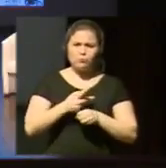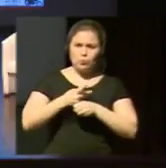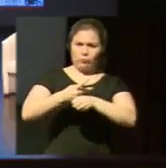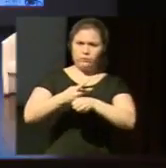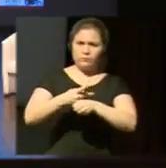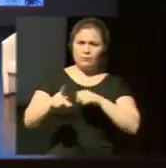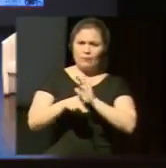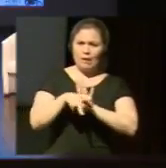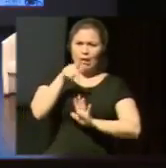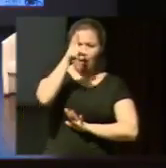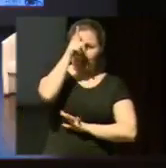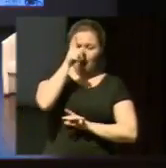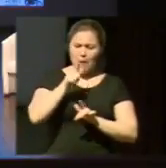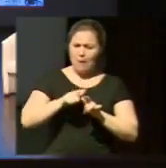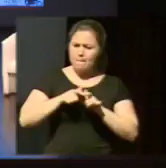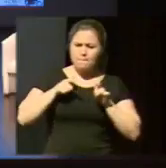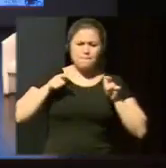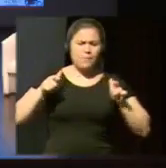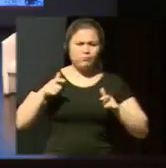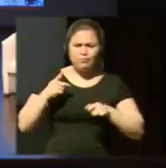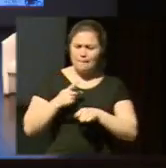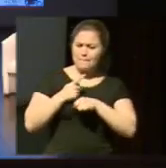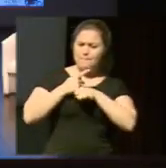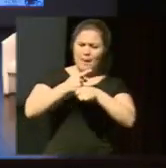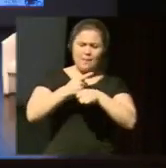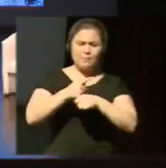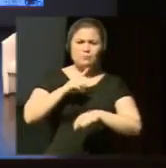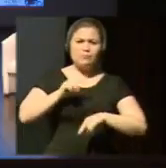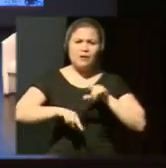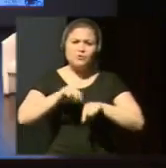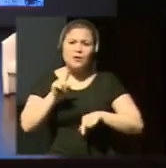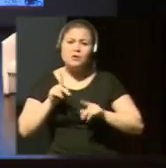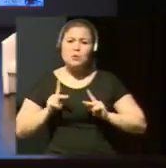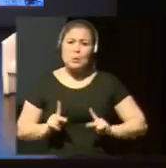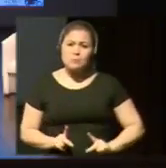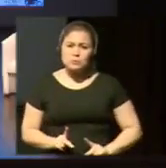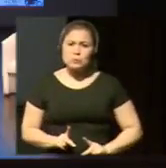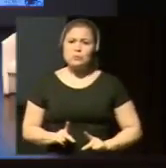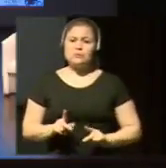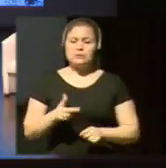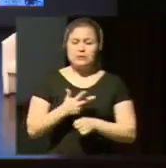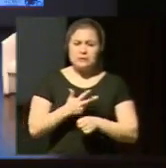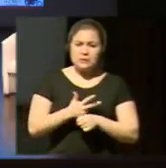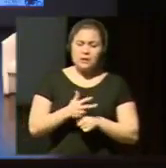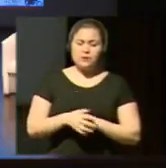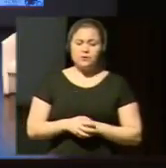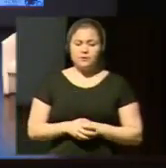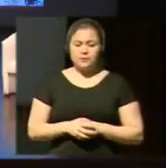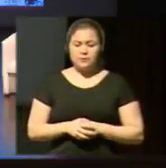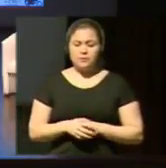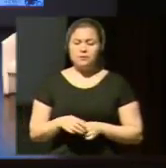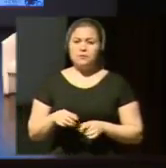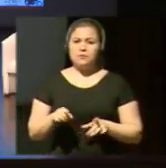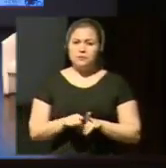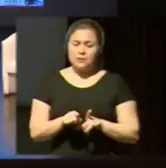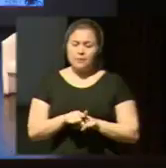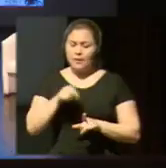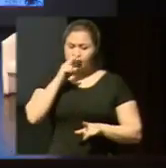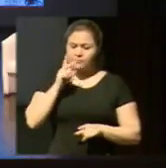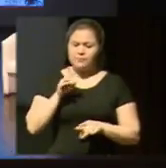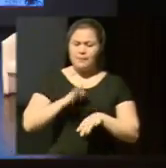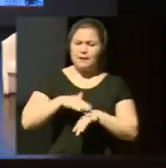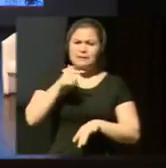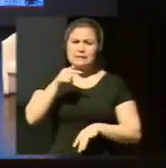na Alemanha, que é o maior troféu, o maior prêmio para atividades com pessoas da terceira idade. Entre mentes, tem mais